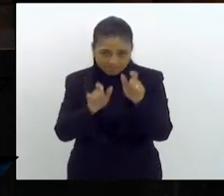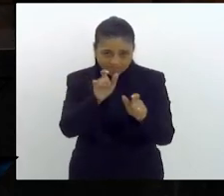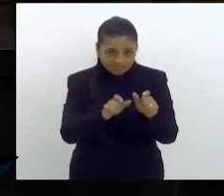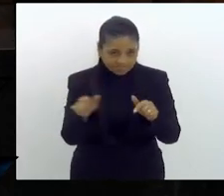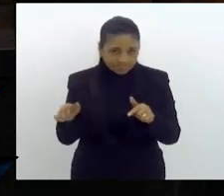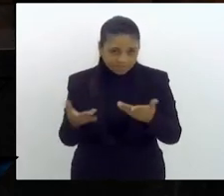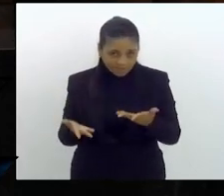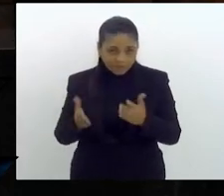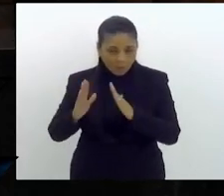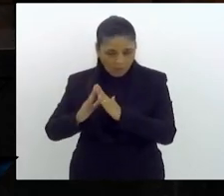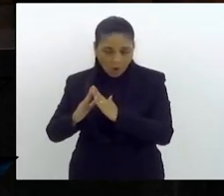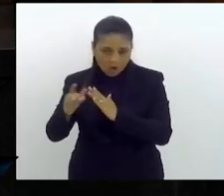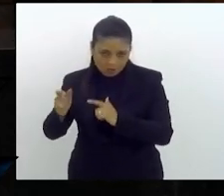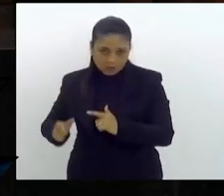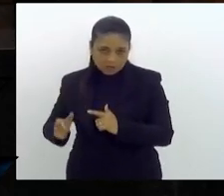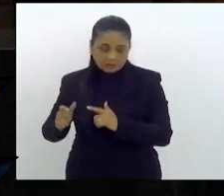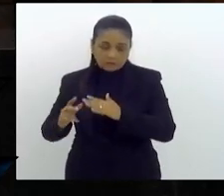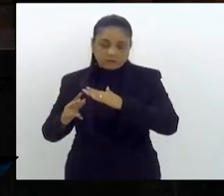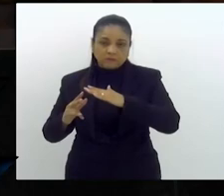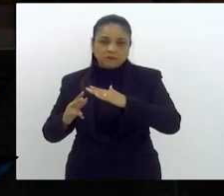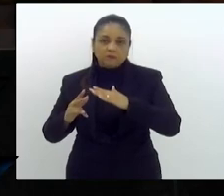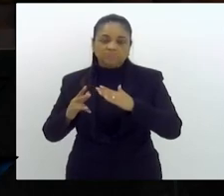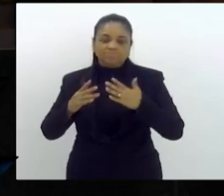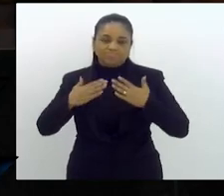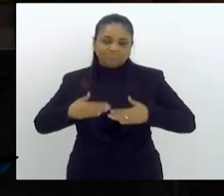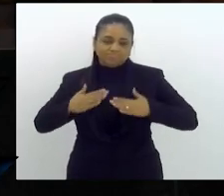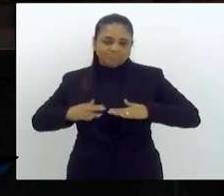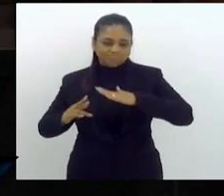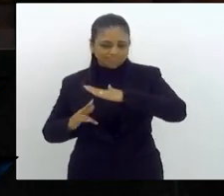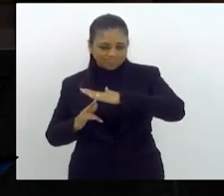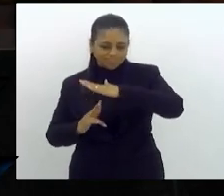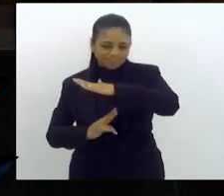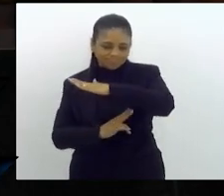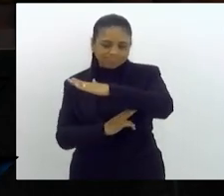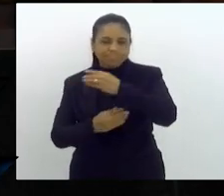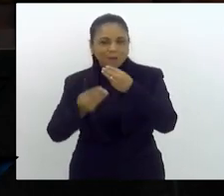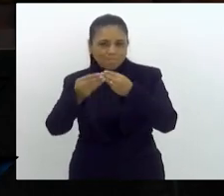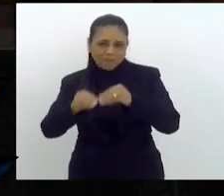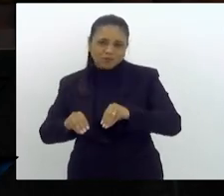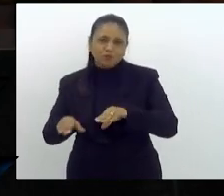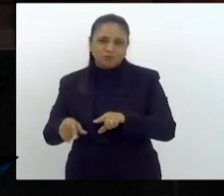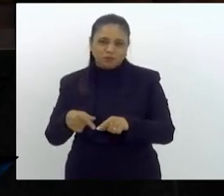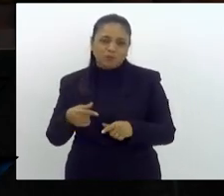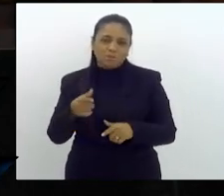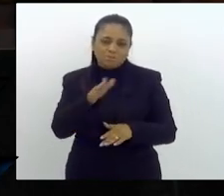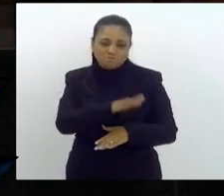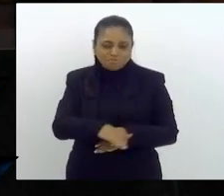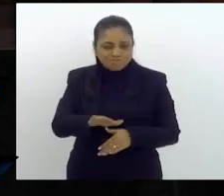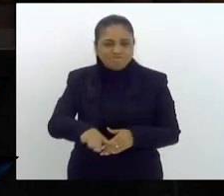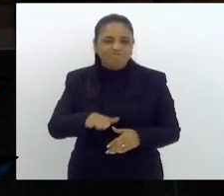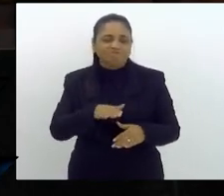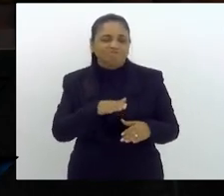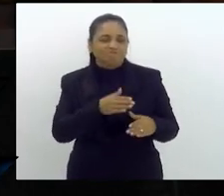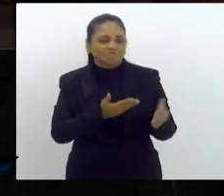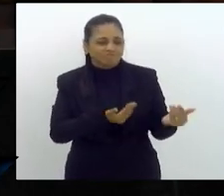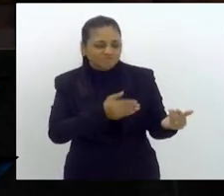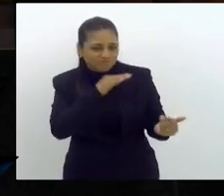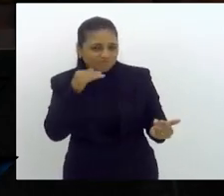uma travessia confortável isso prejudica a idosos idosas crianças e